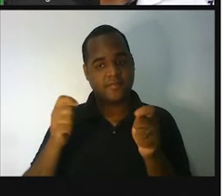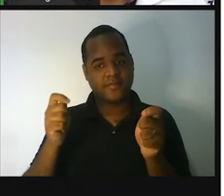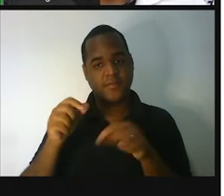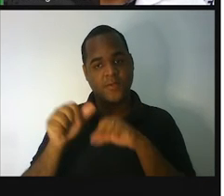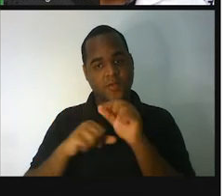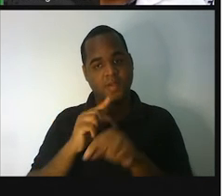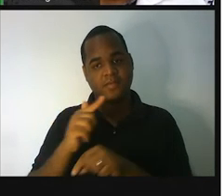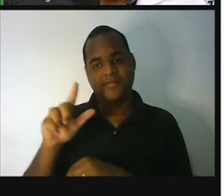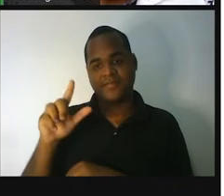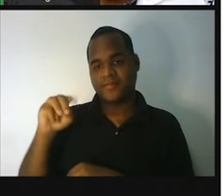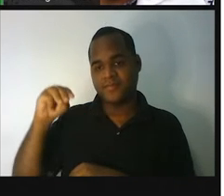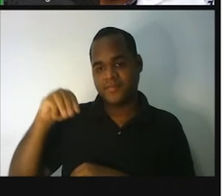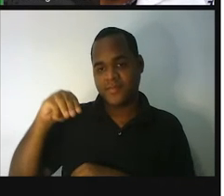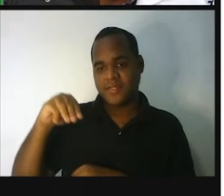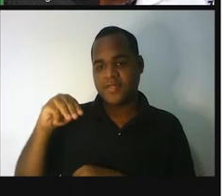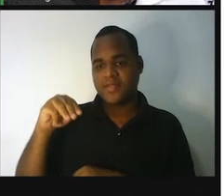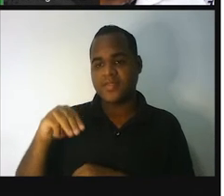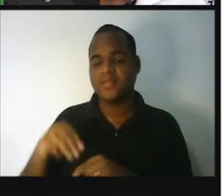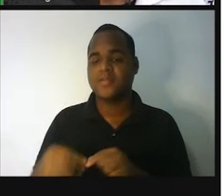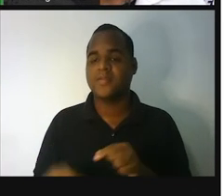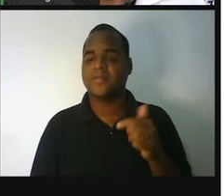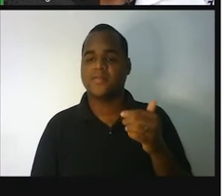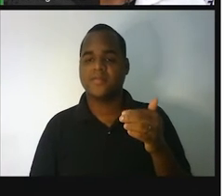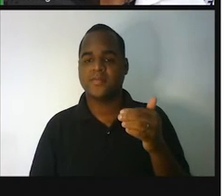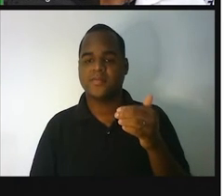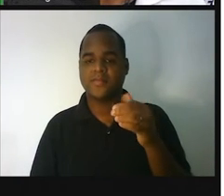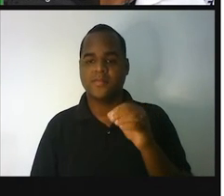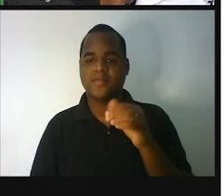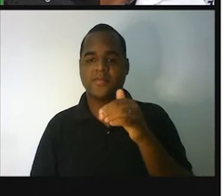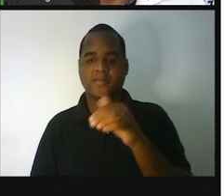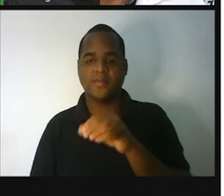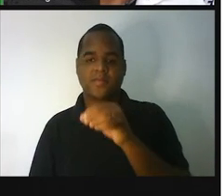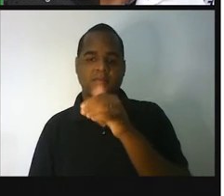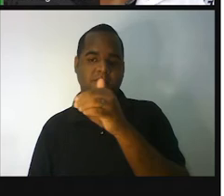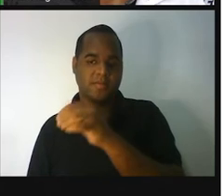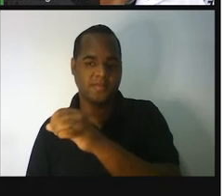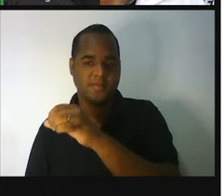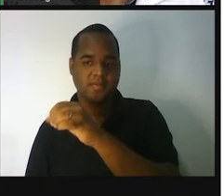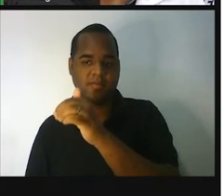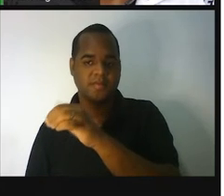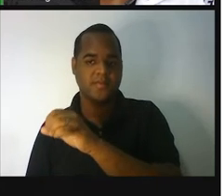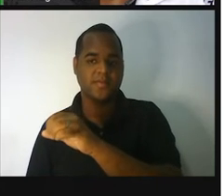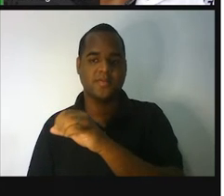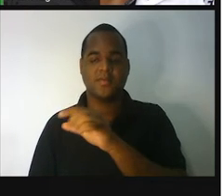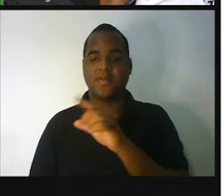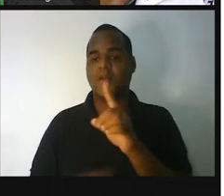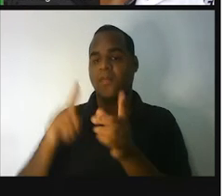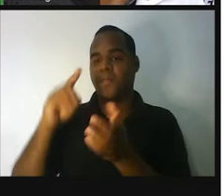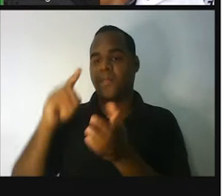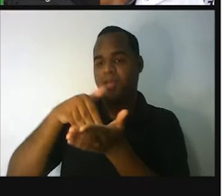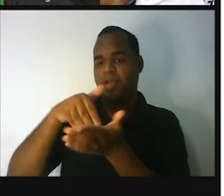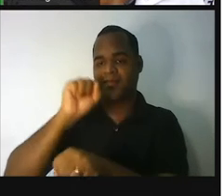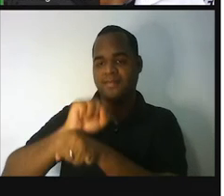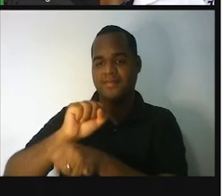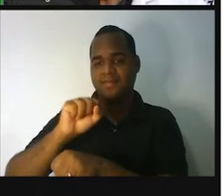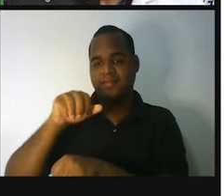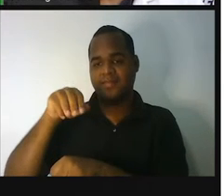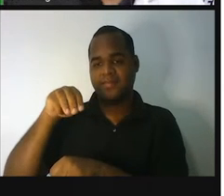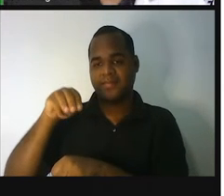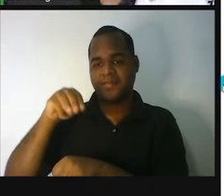colocar em média ou tem que sair do carême ir lá para o médico logo lá com ele possa te indicando o